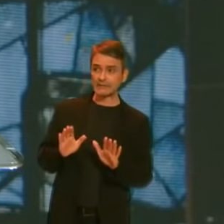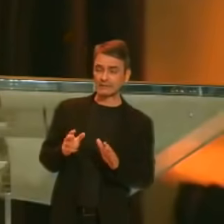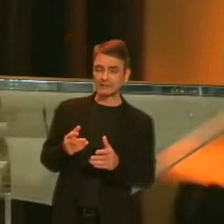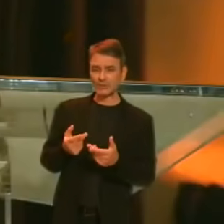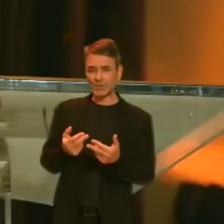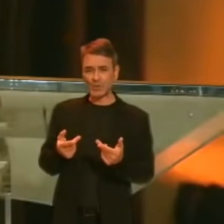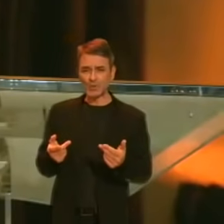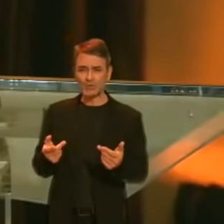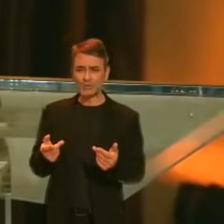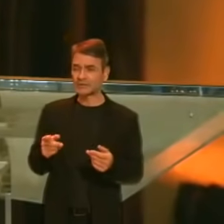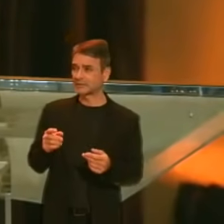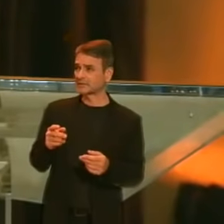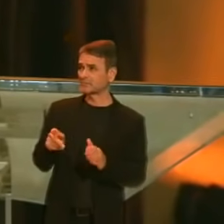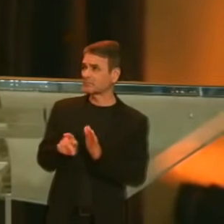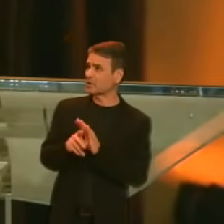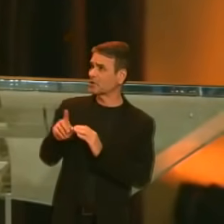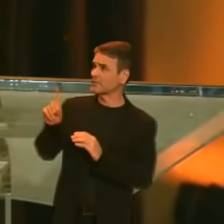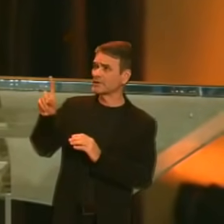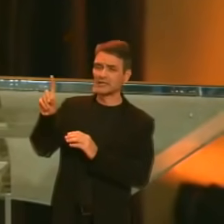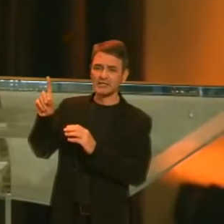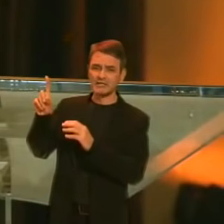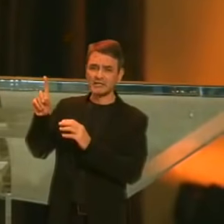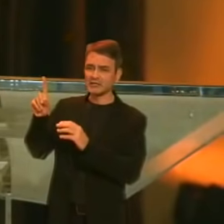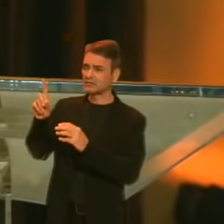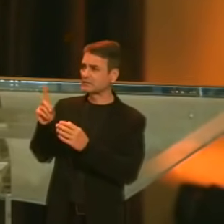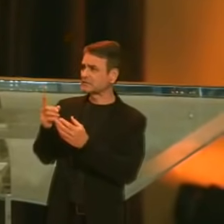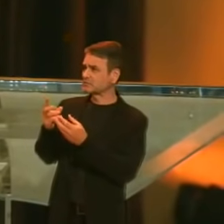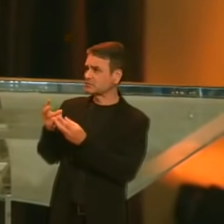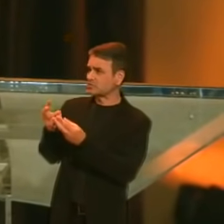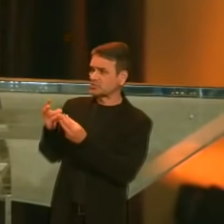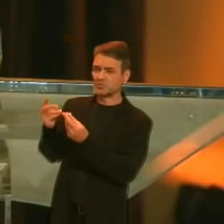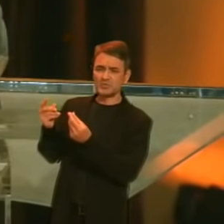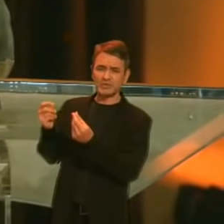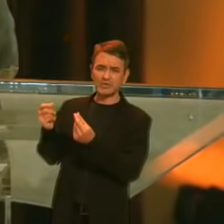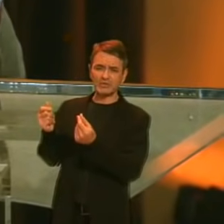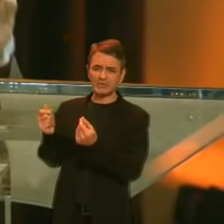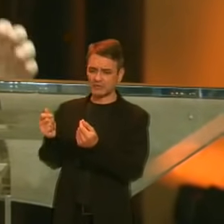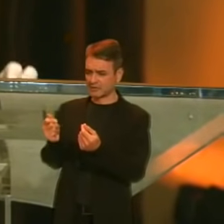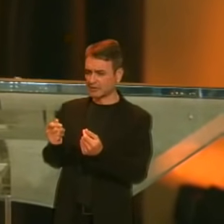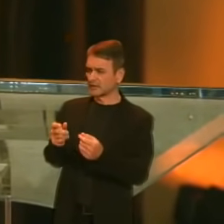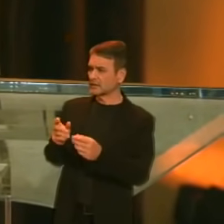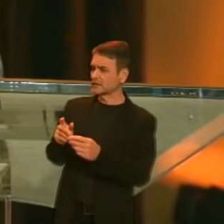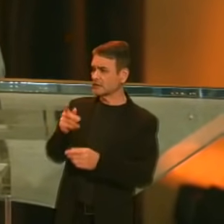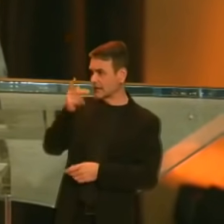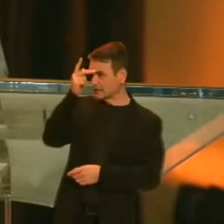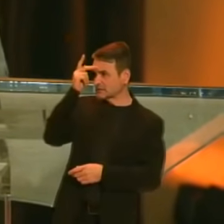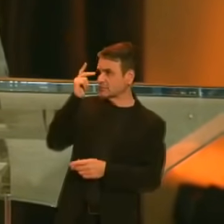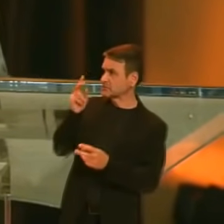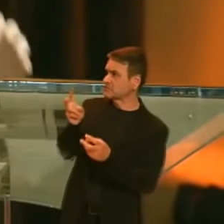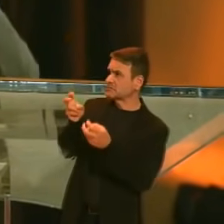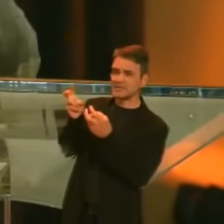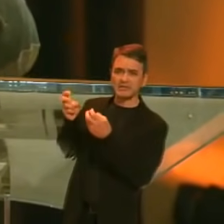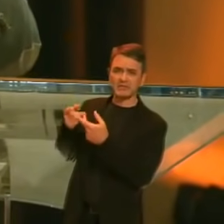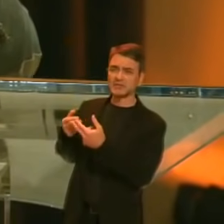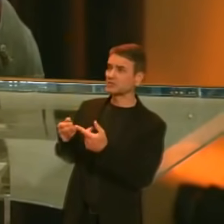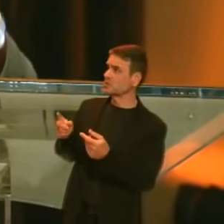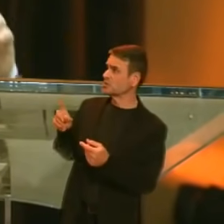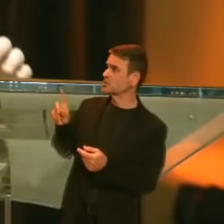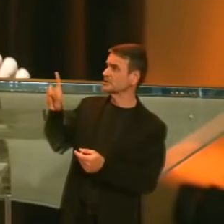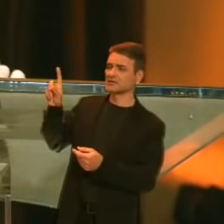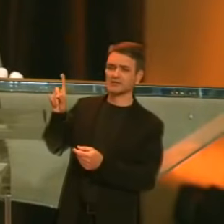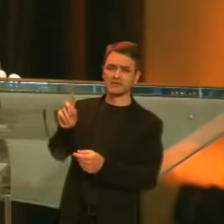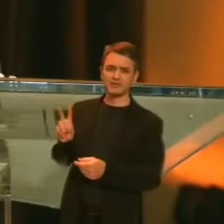obscurecendo a capacidade das pessoas perceberem as coisas de Deus, os valores